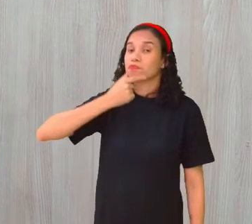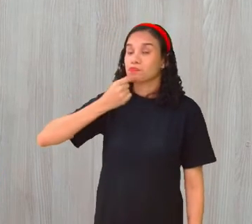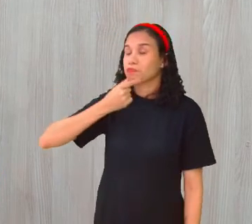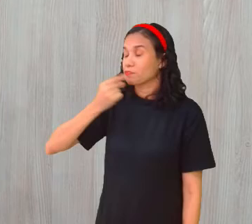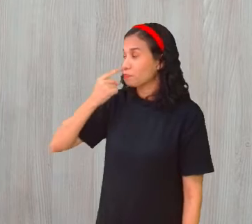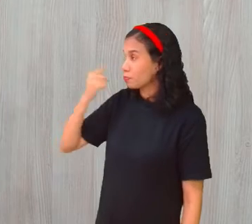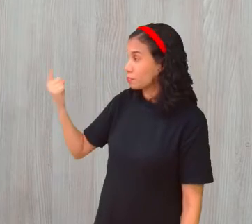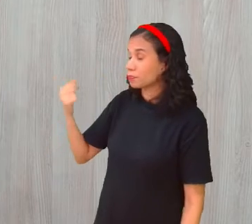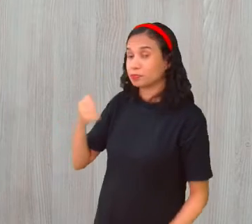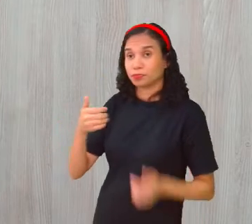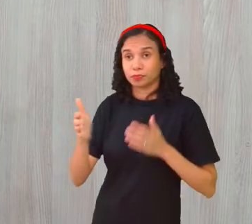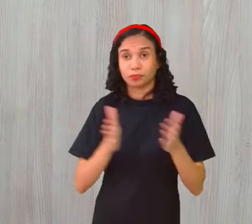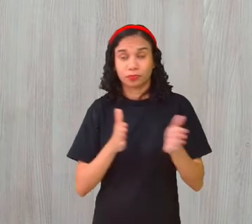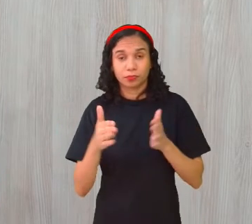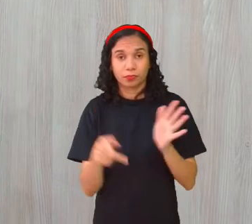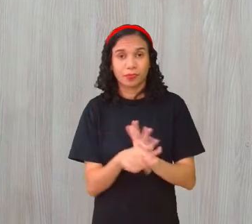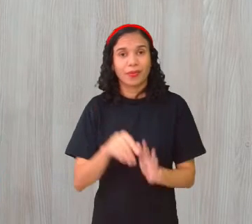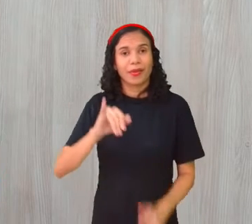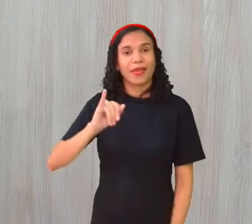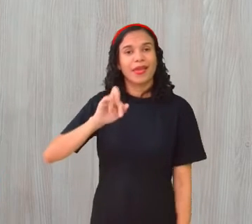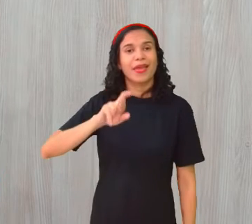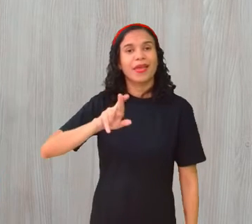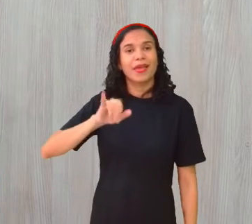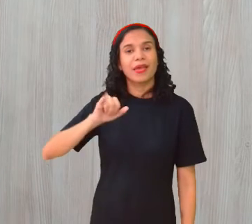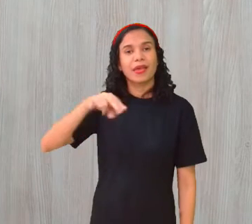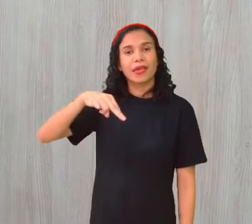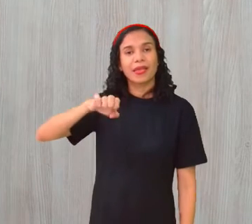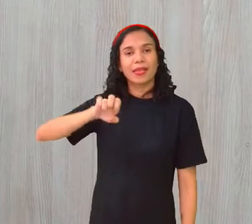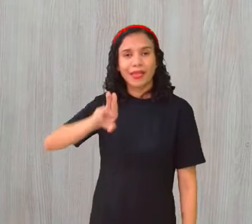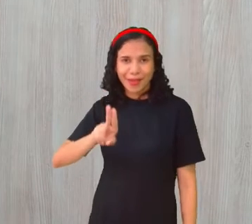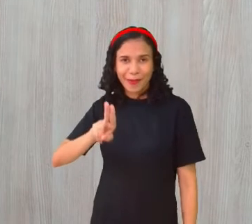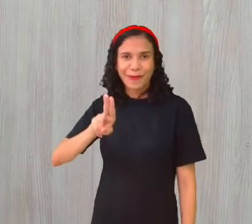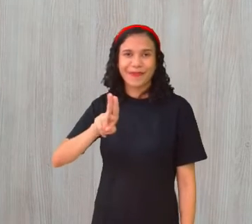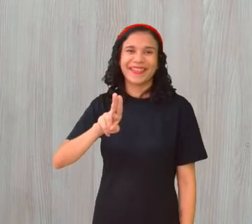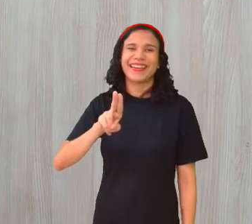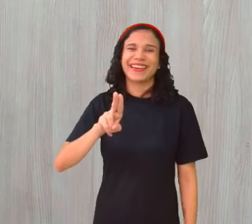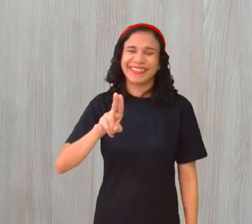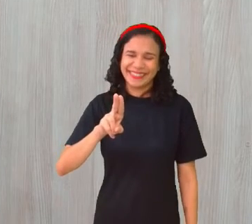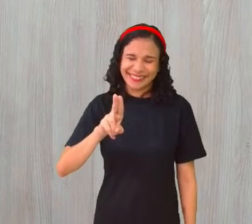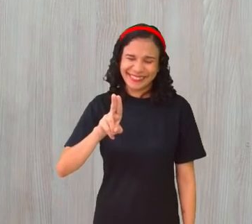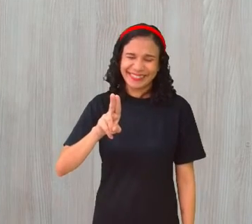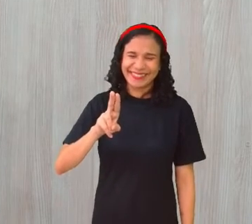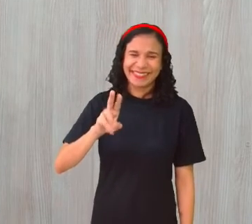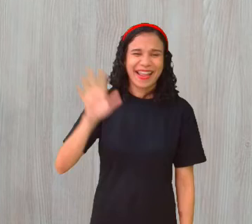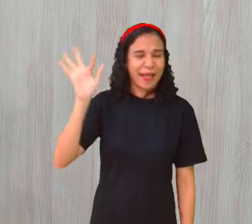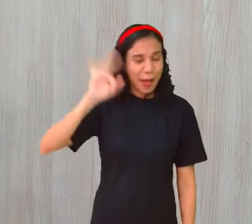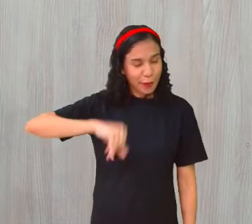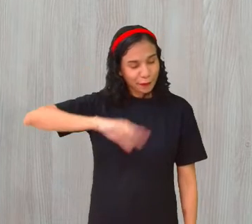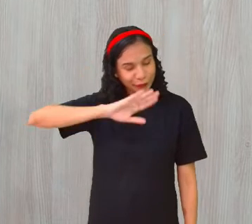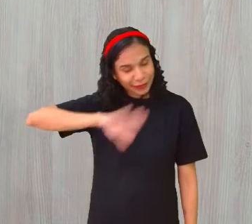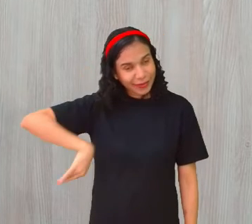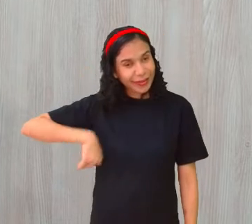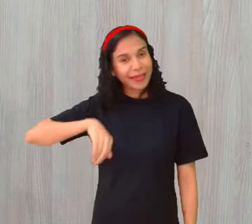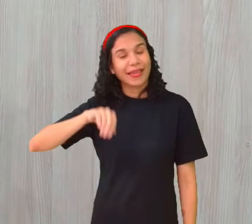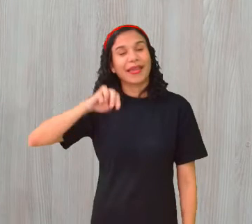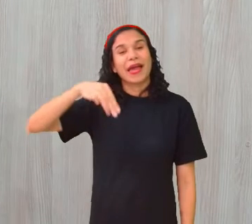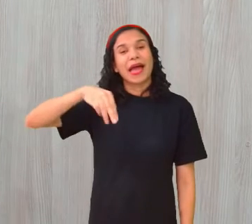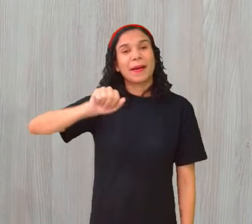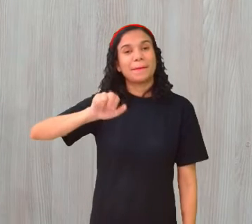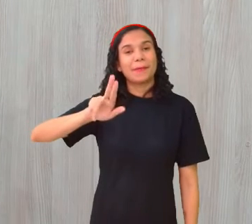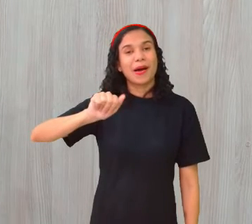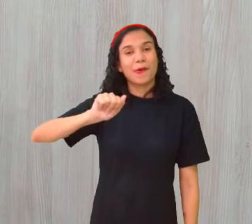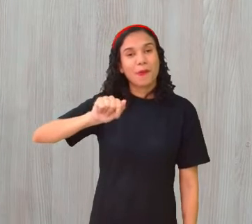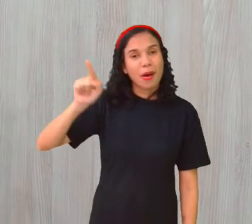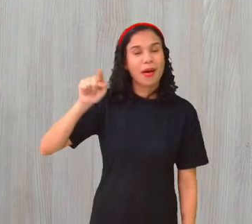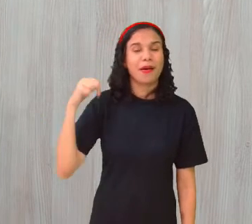período aí, o nome dele é Irineu, se eu não me engano, né? Isso, é. Irineu, e aí vai sempre para onde? Enfim, Barão de Mauá, né? Que é